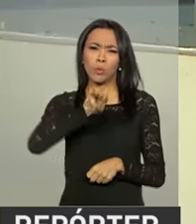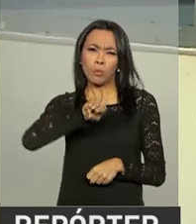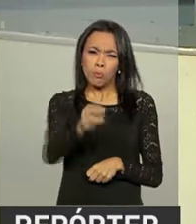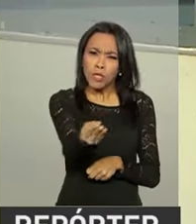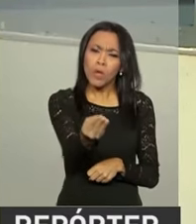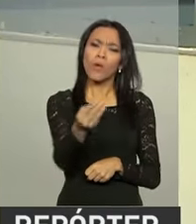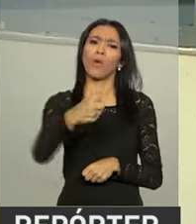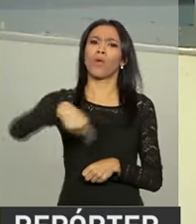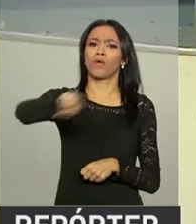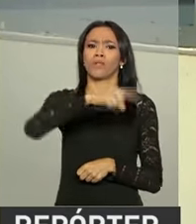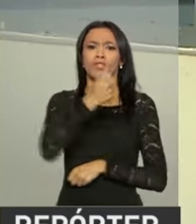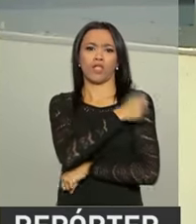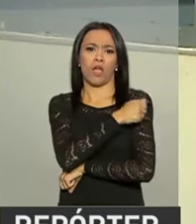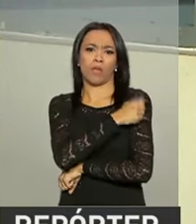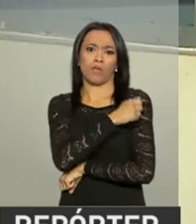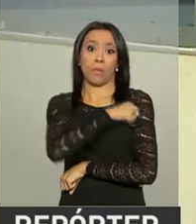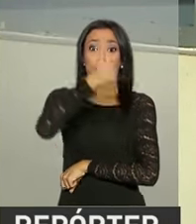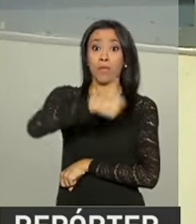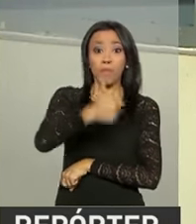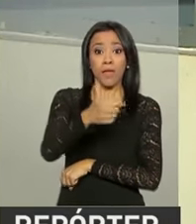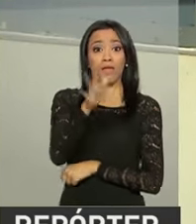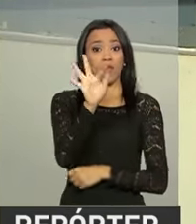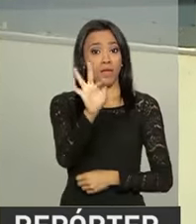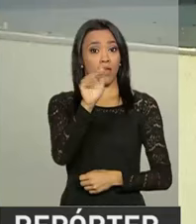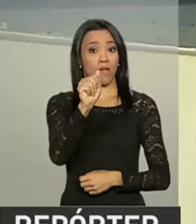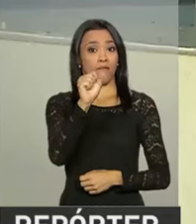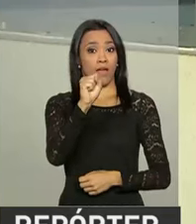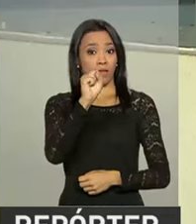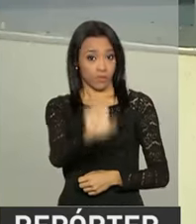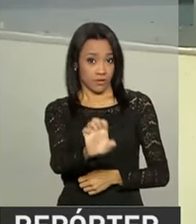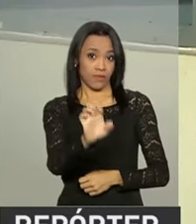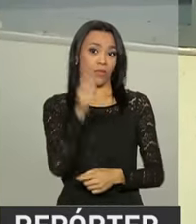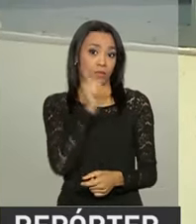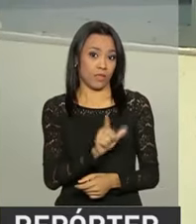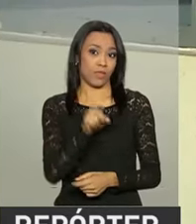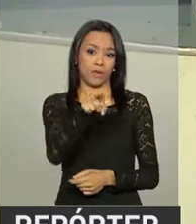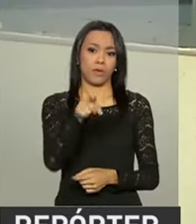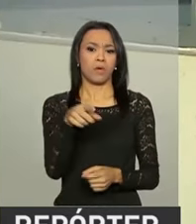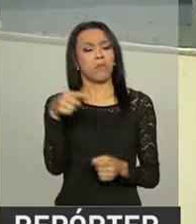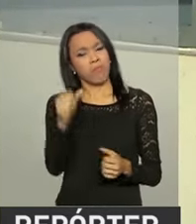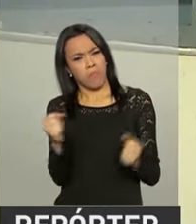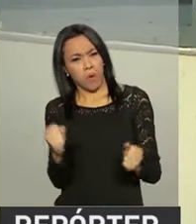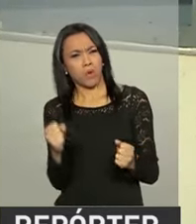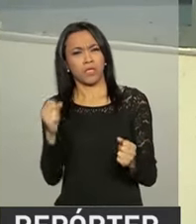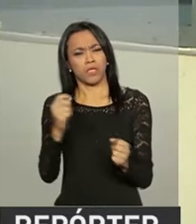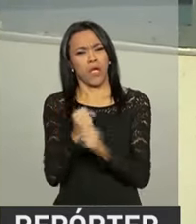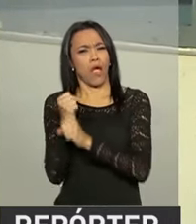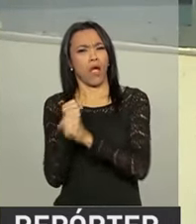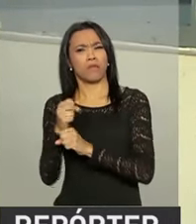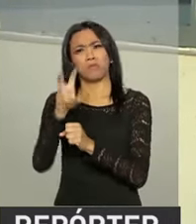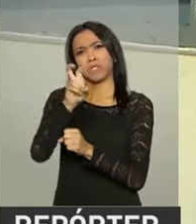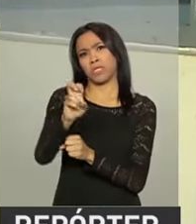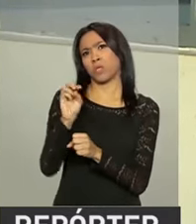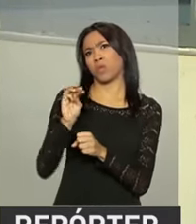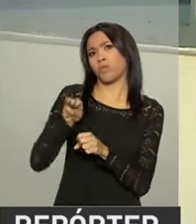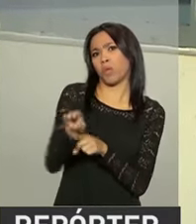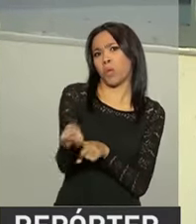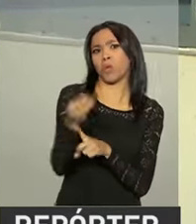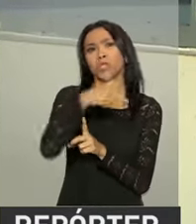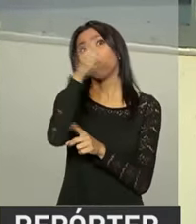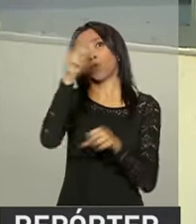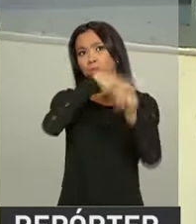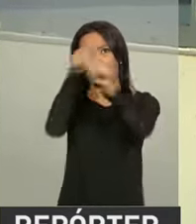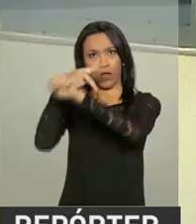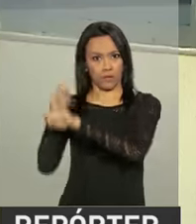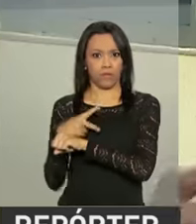inscritos na primeira fase. As que chegarem mais perto, com mais de 50 anos de existência, pode chegar perto de 5 milhões de alunos nos Estados Unidos ou algum outro